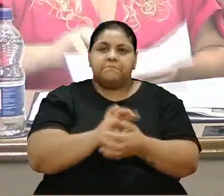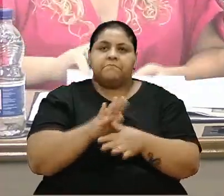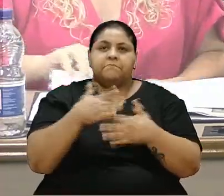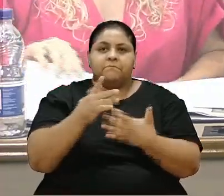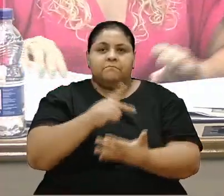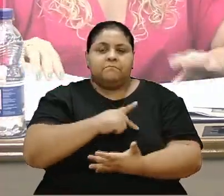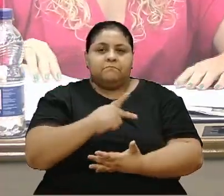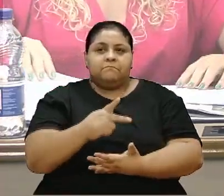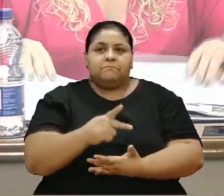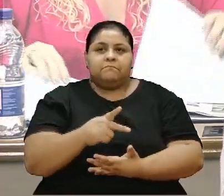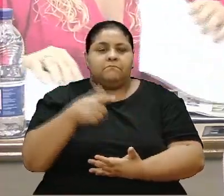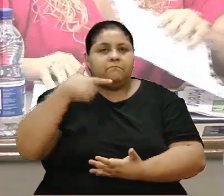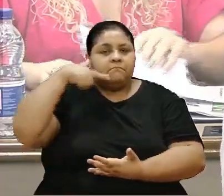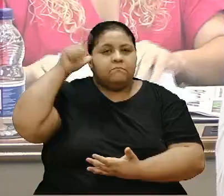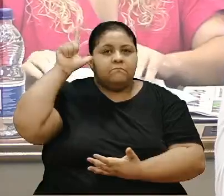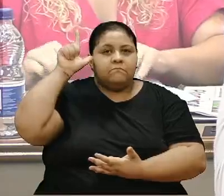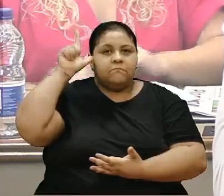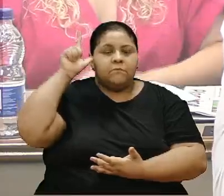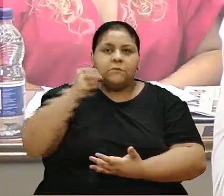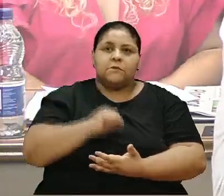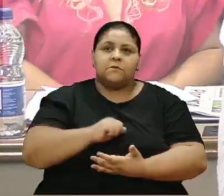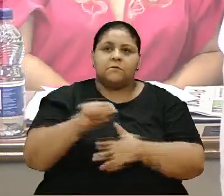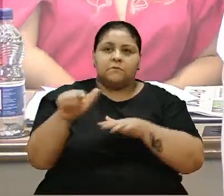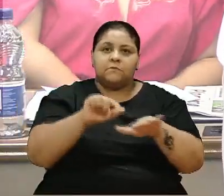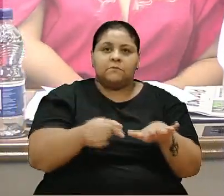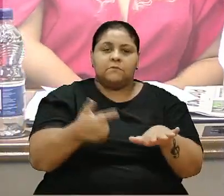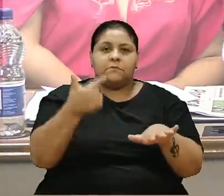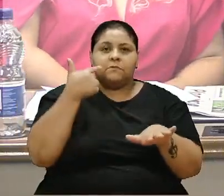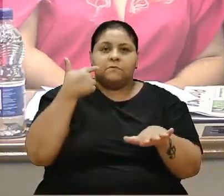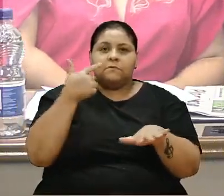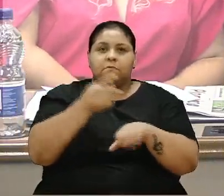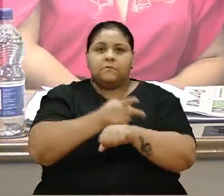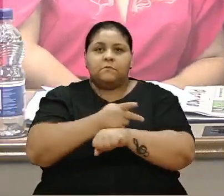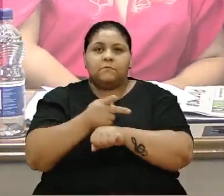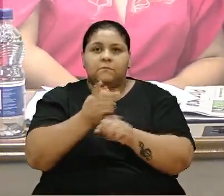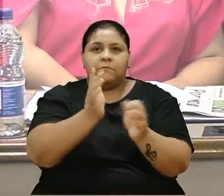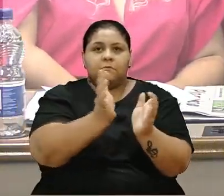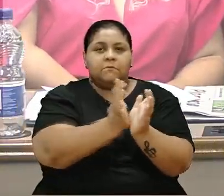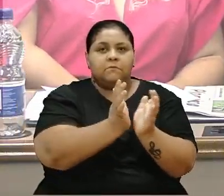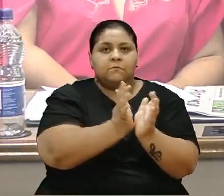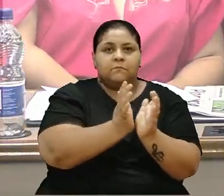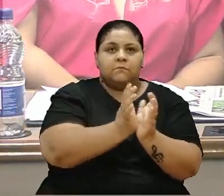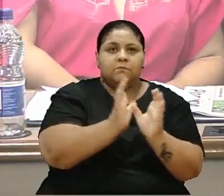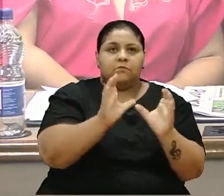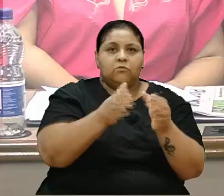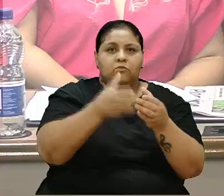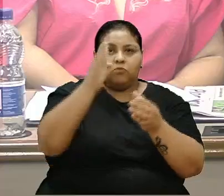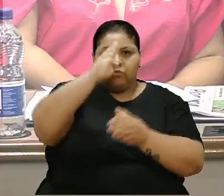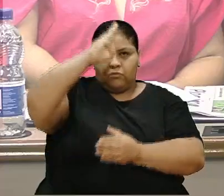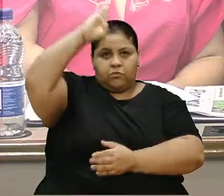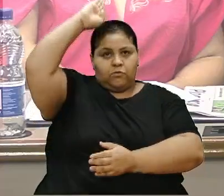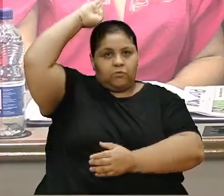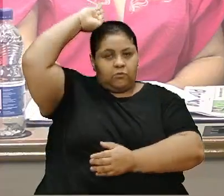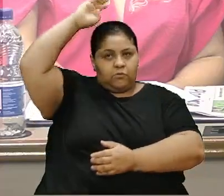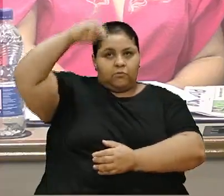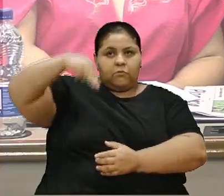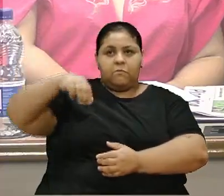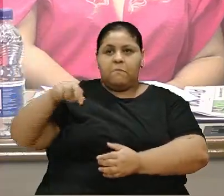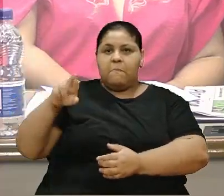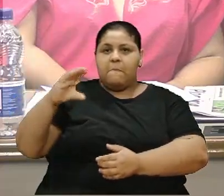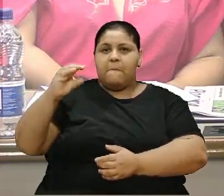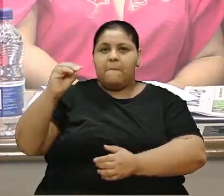presidente, nobres colegas, ontem eu fui... Aliás, semana passada eu fui procurado por um colega da reserva do Corpo de Bombeiros, o tenente Marcos